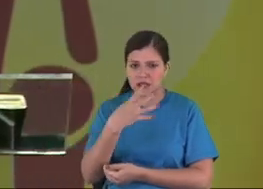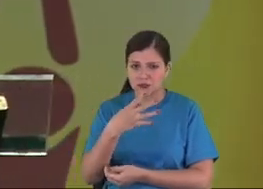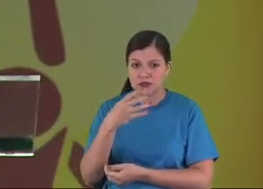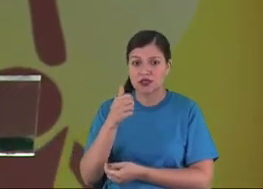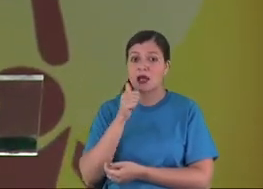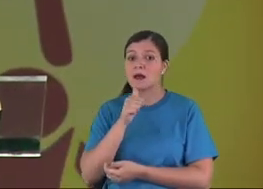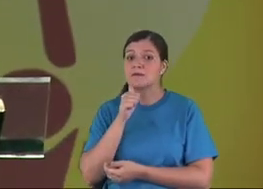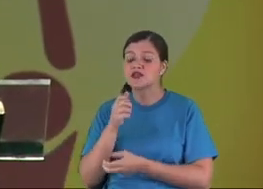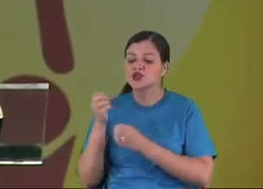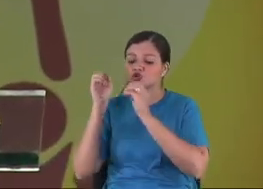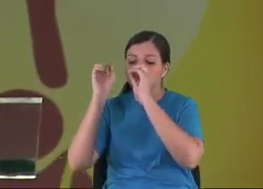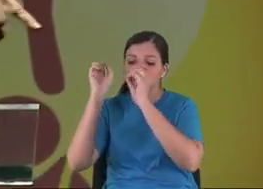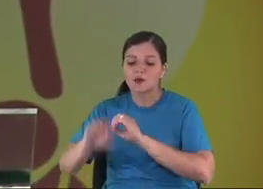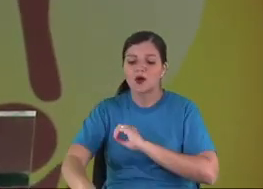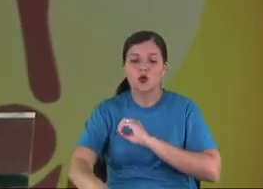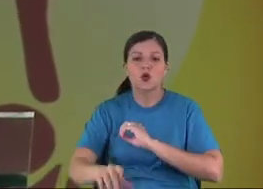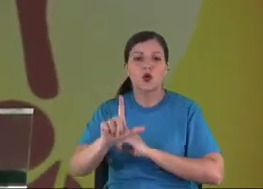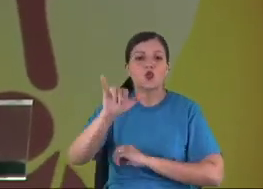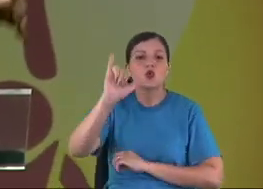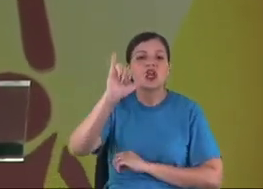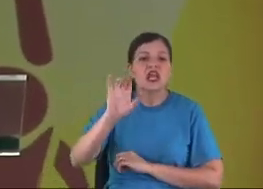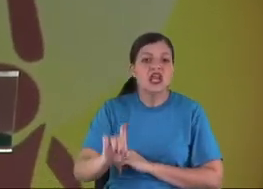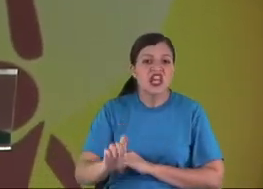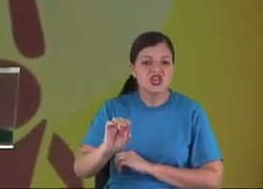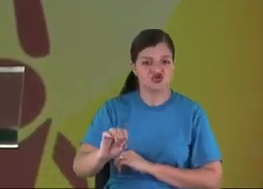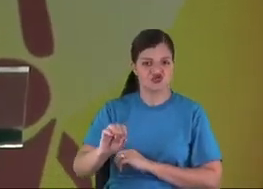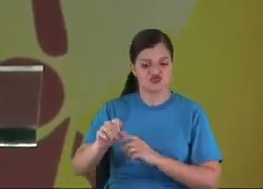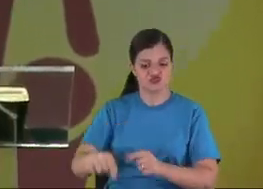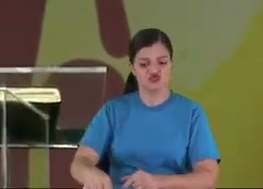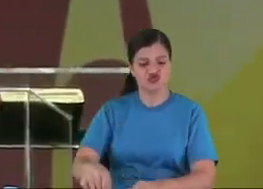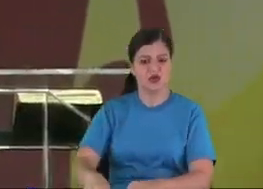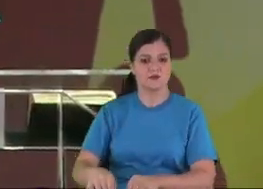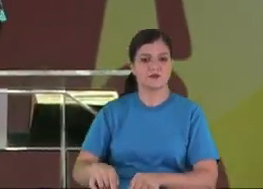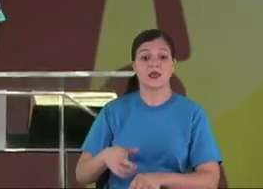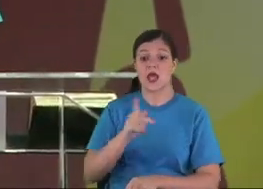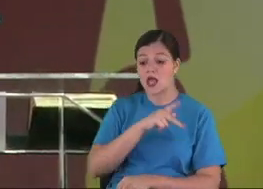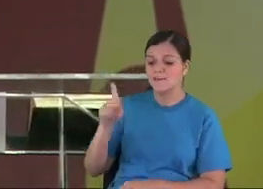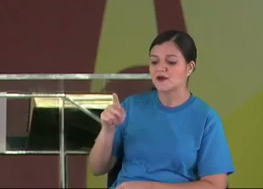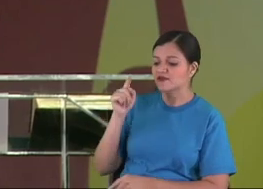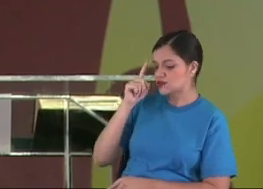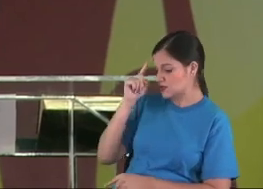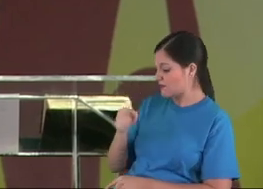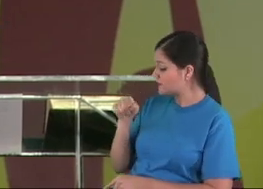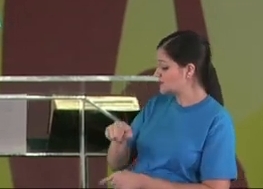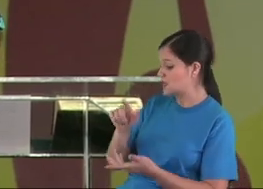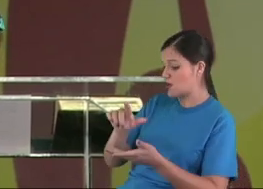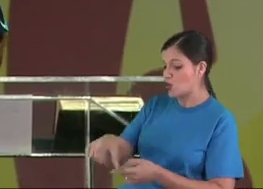assim, a professora disse assim, pegue o lixo e coloque na lixeira. Não vou,